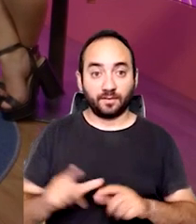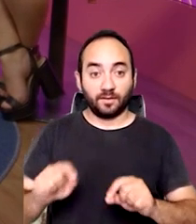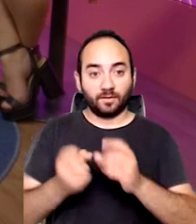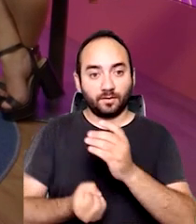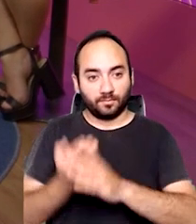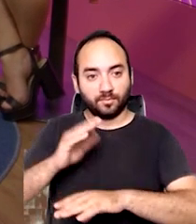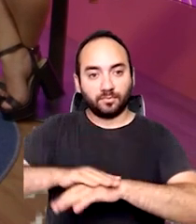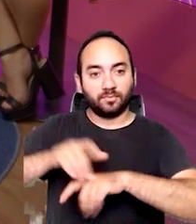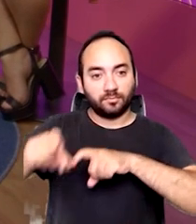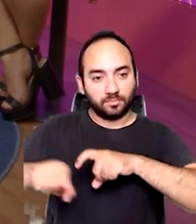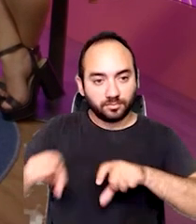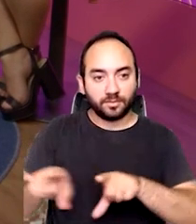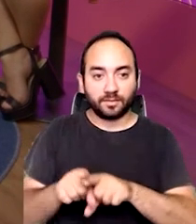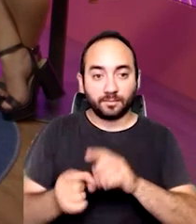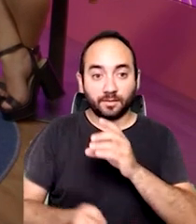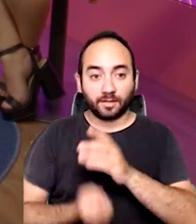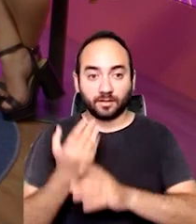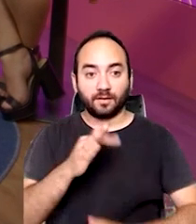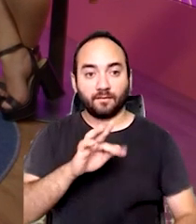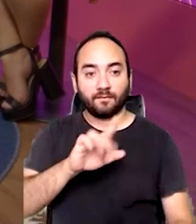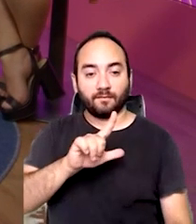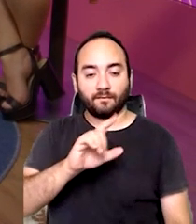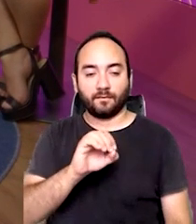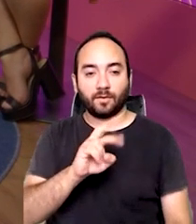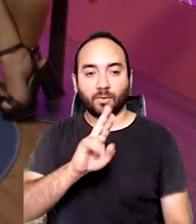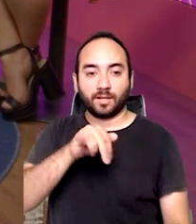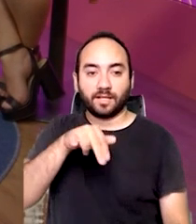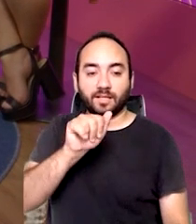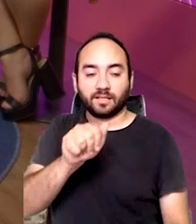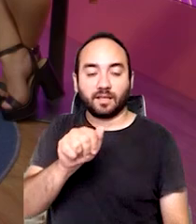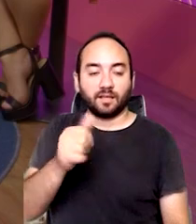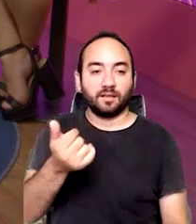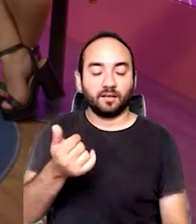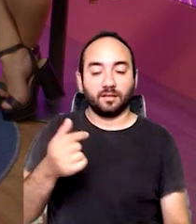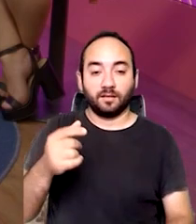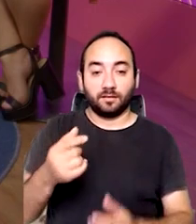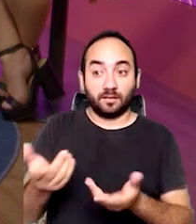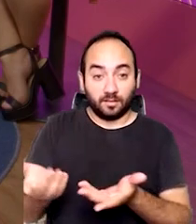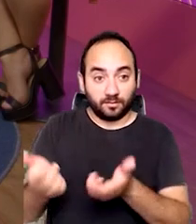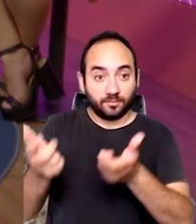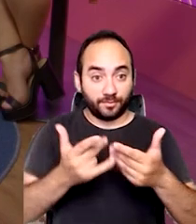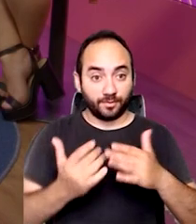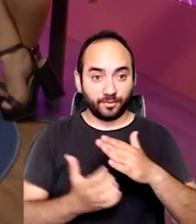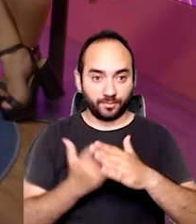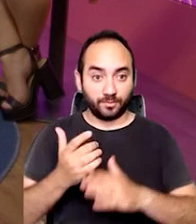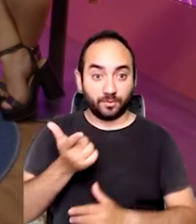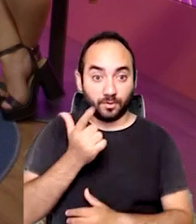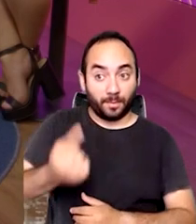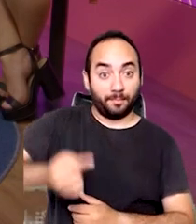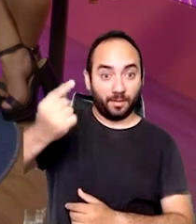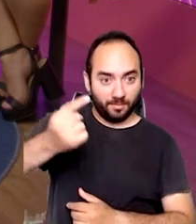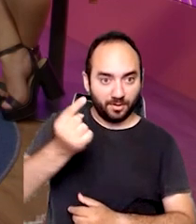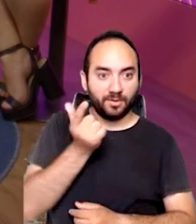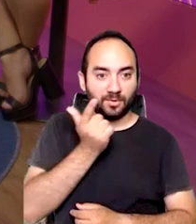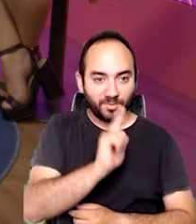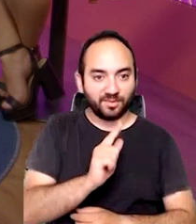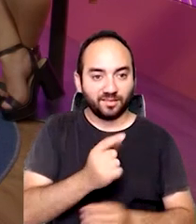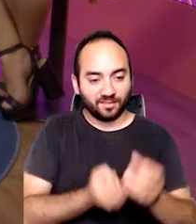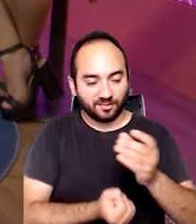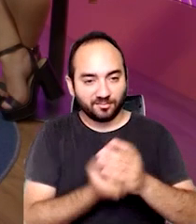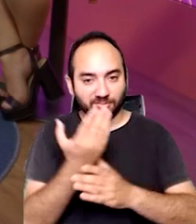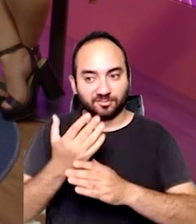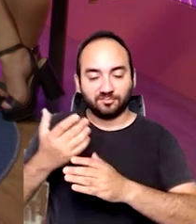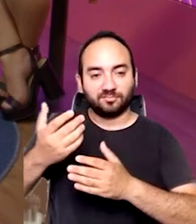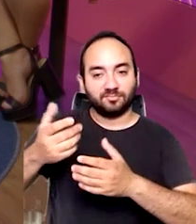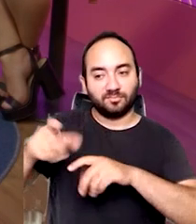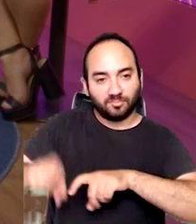ela é produtora Rural e fundadora da Florinda óleos essenciais ela conquistou o primeiro lugar na categoria